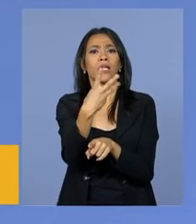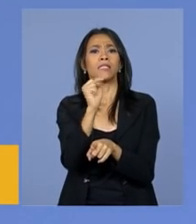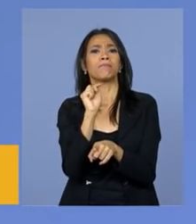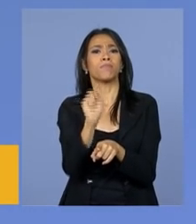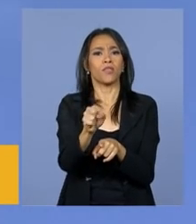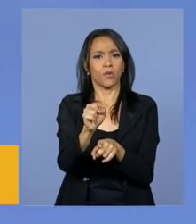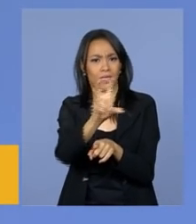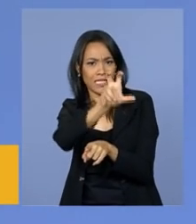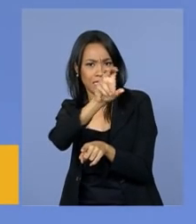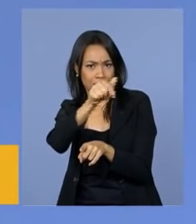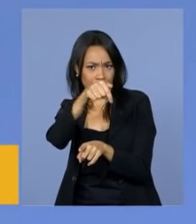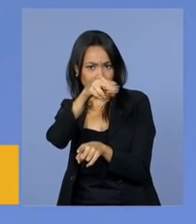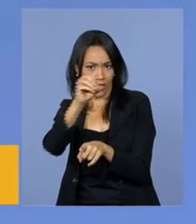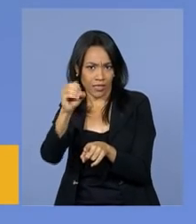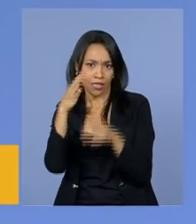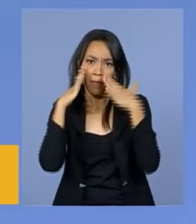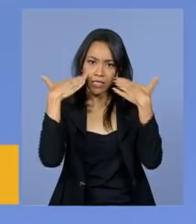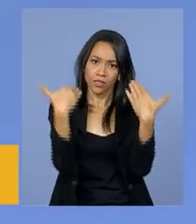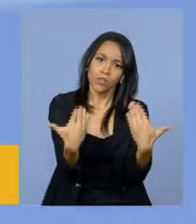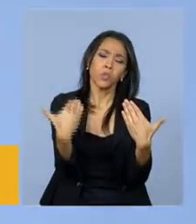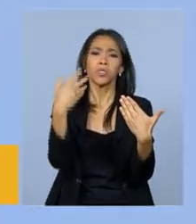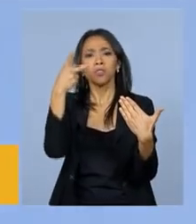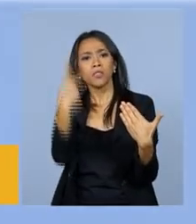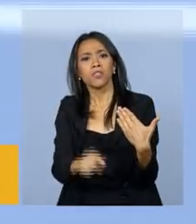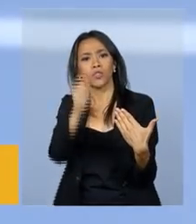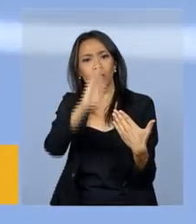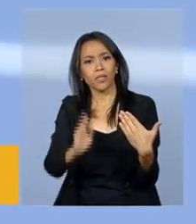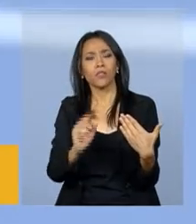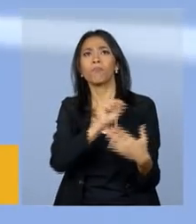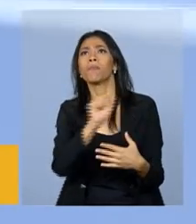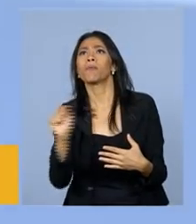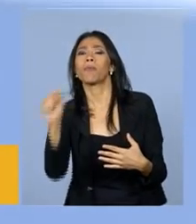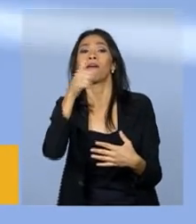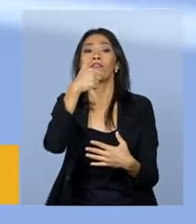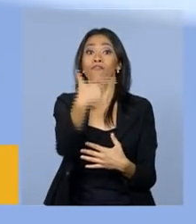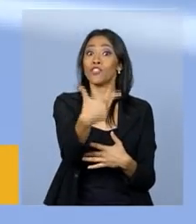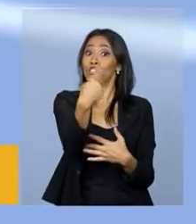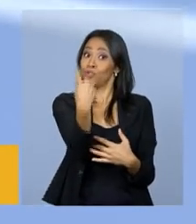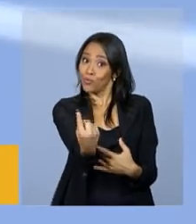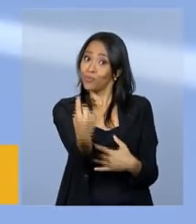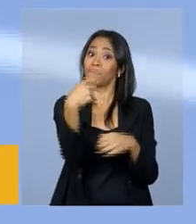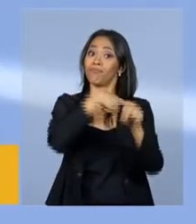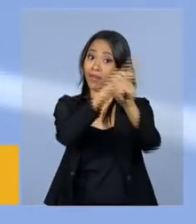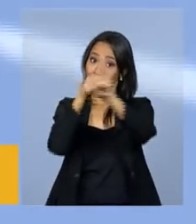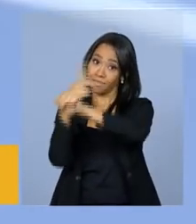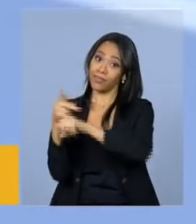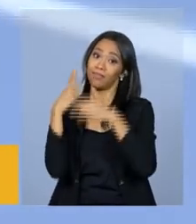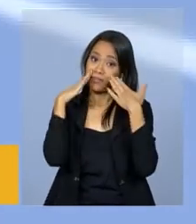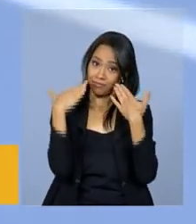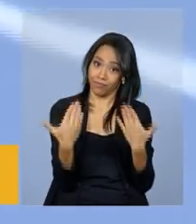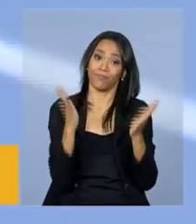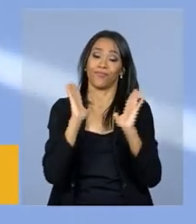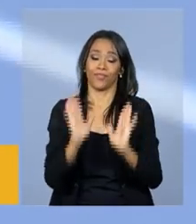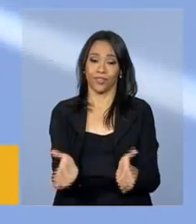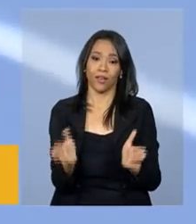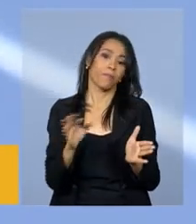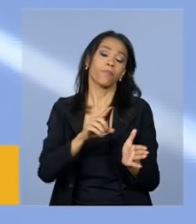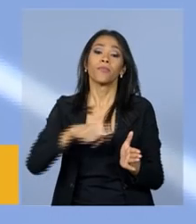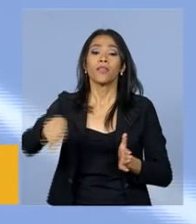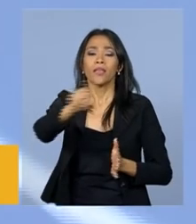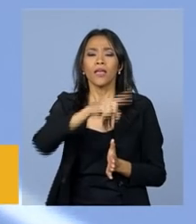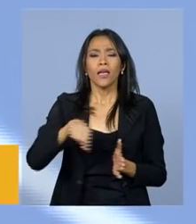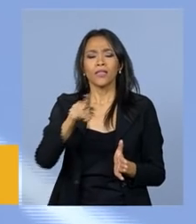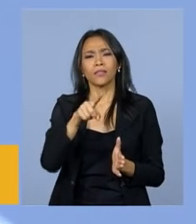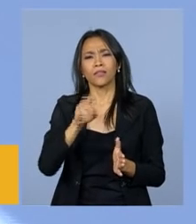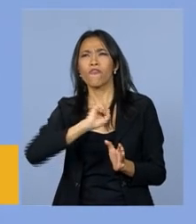demonstrações, tanto no Brasil quanto em 21 países. Teve também uma demonstração que os pilotos saíram do